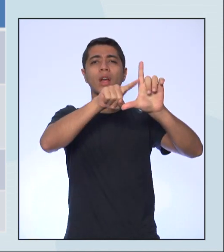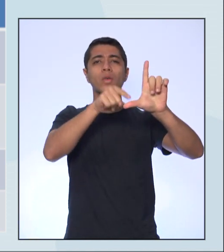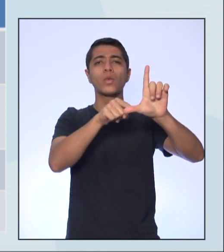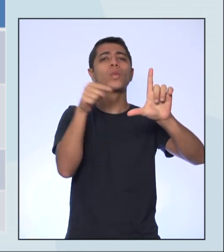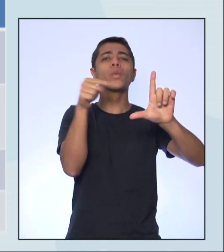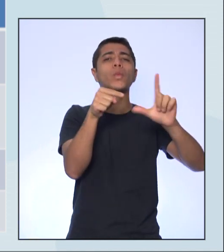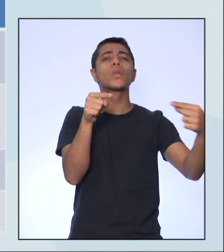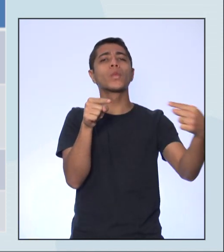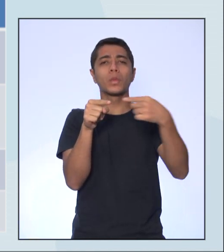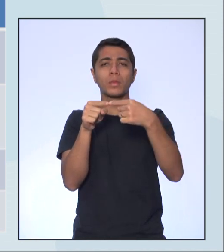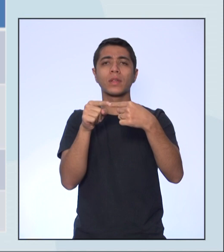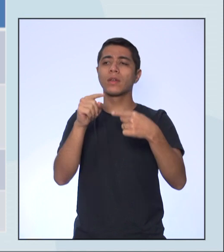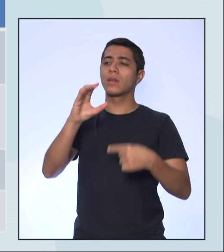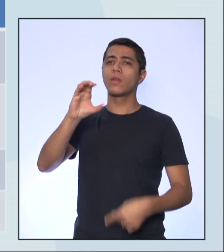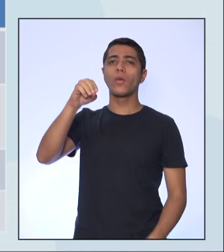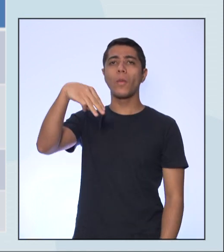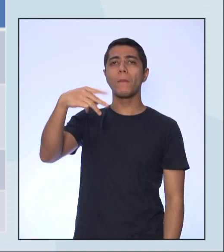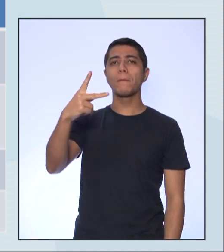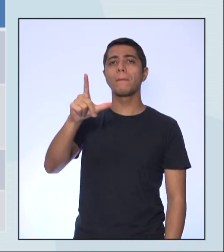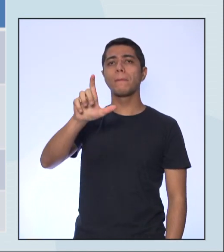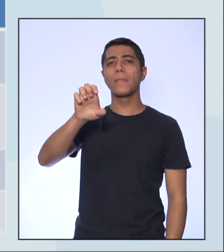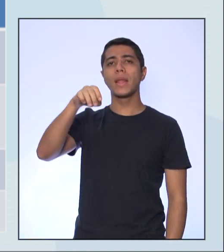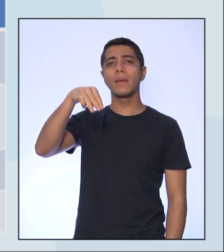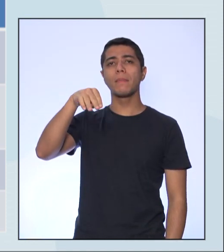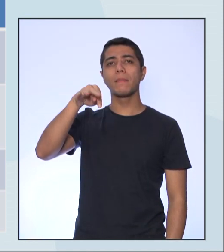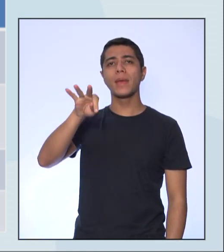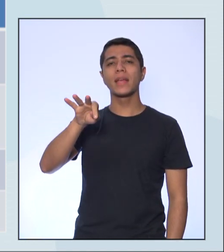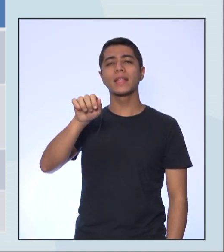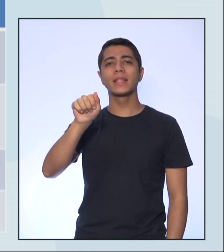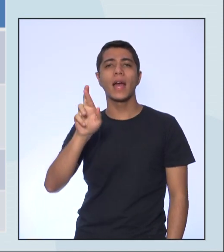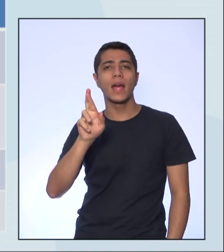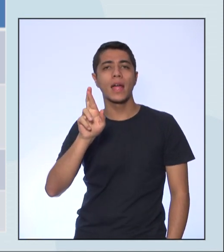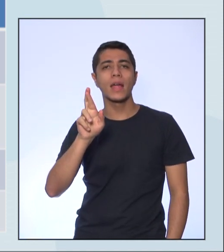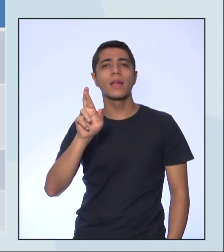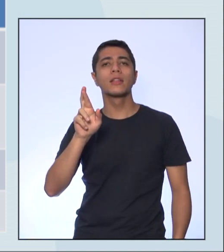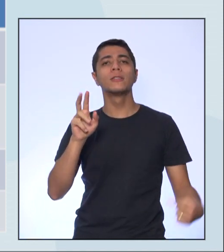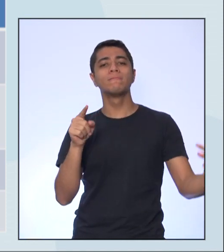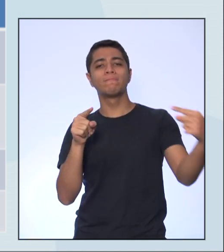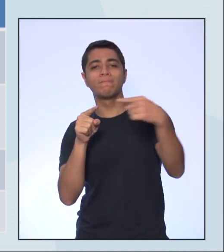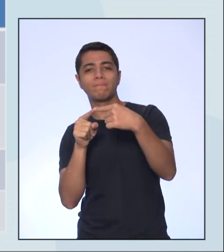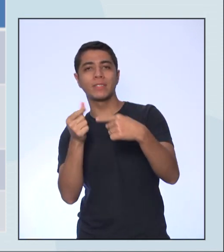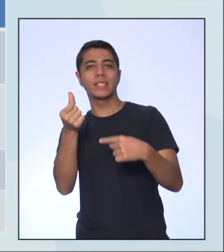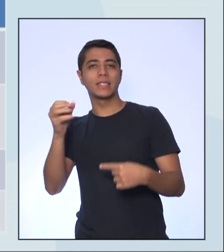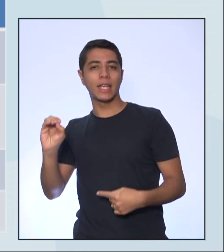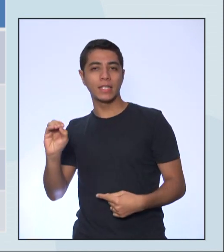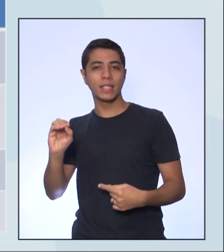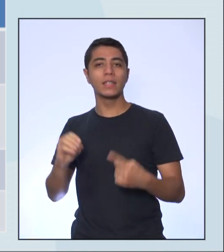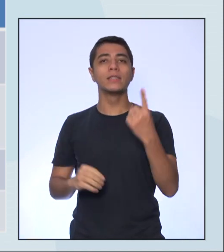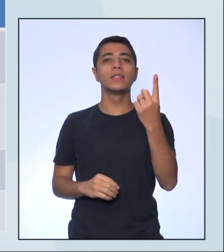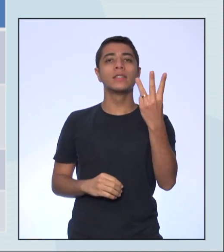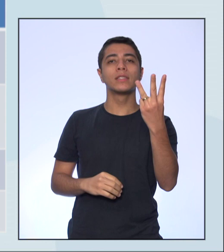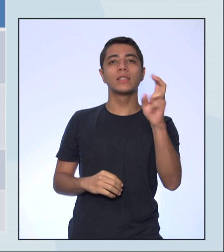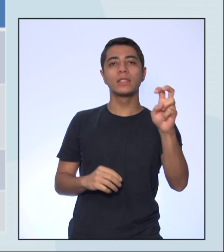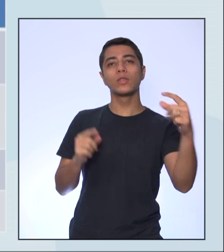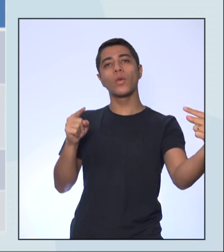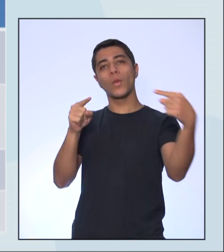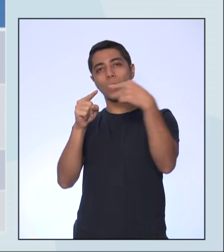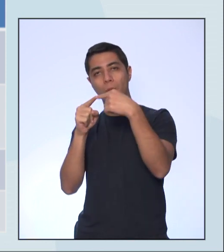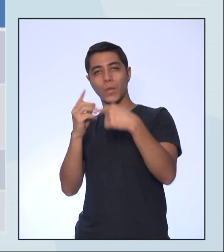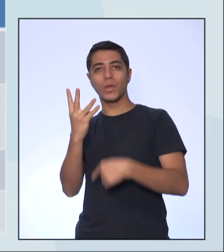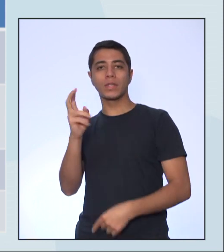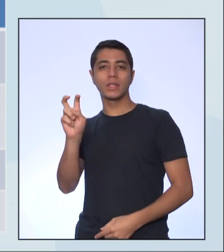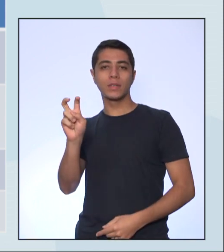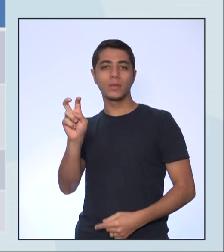caso correspondente aos aos 60 o 135 ao 45150 ao 30